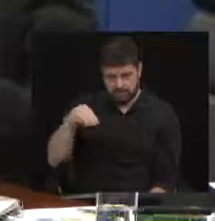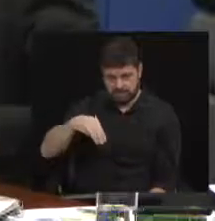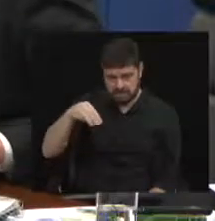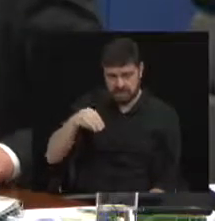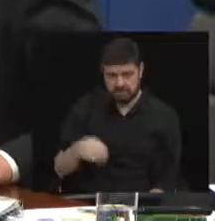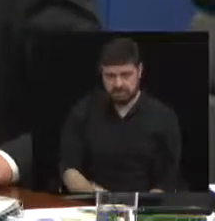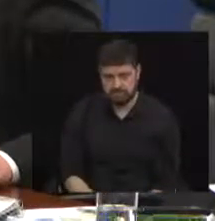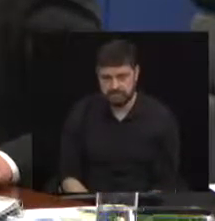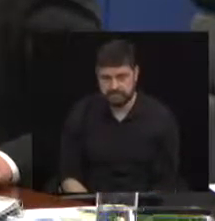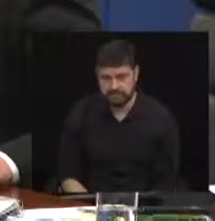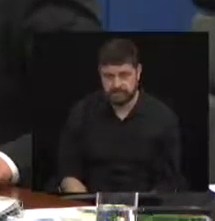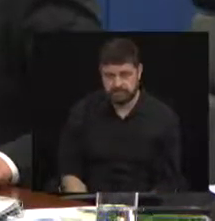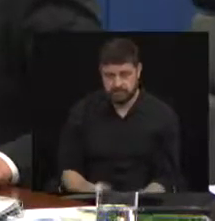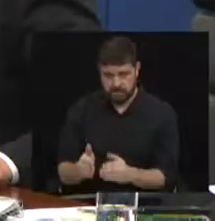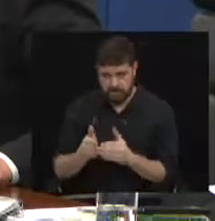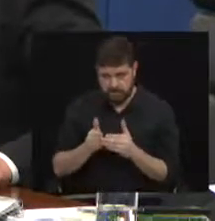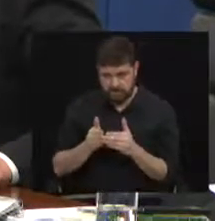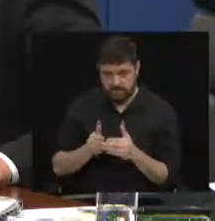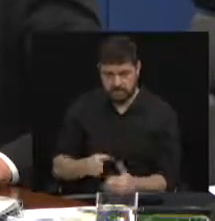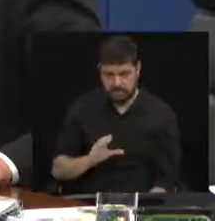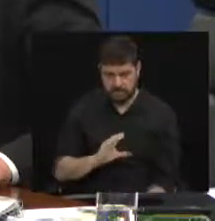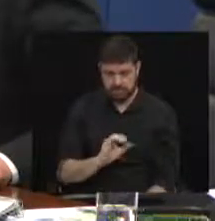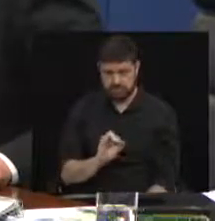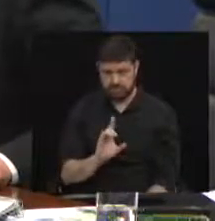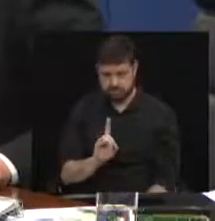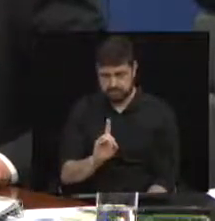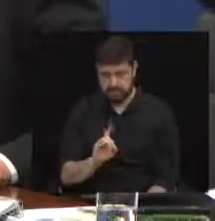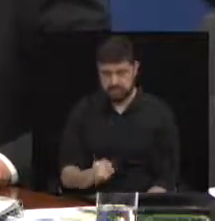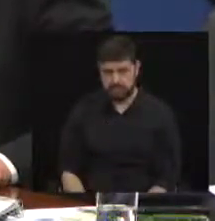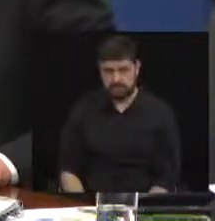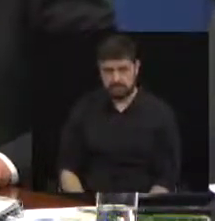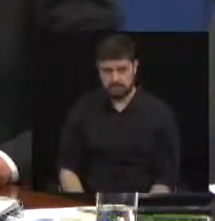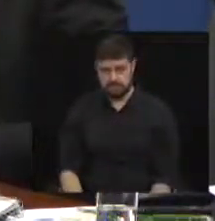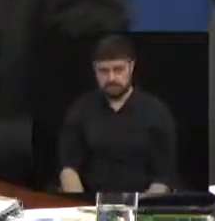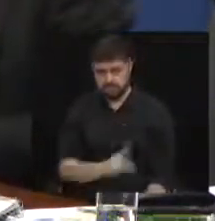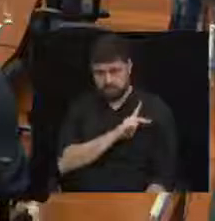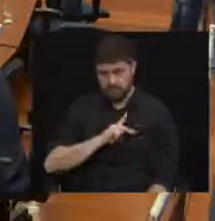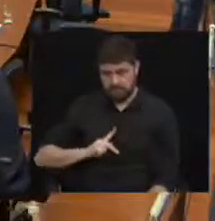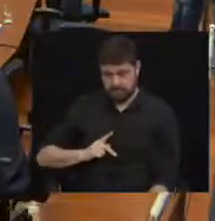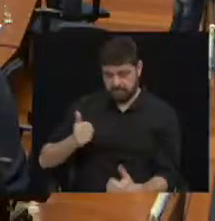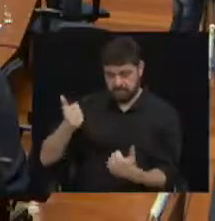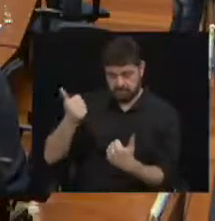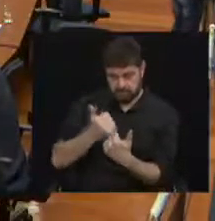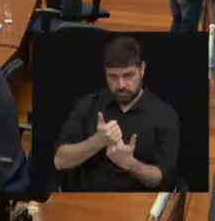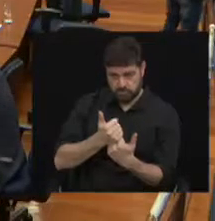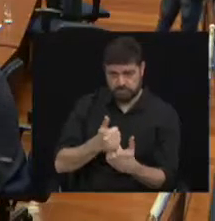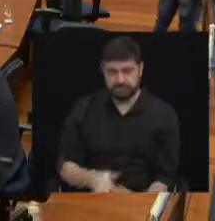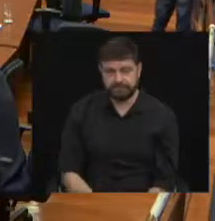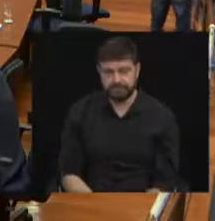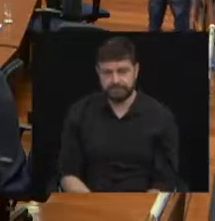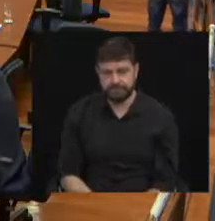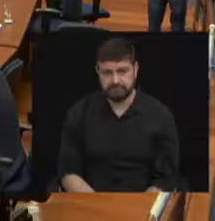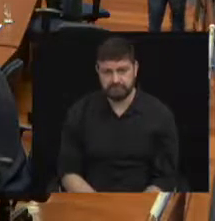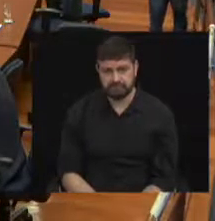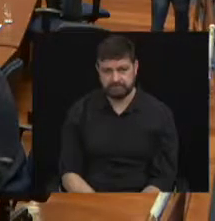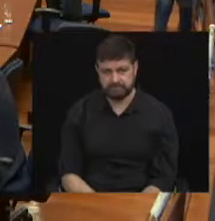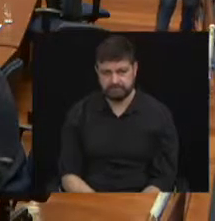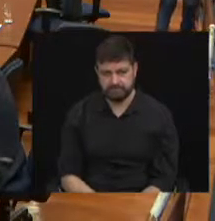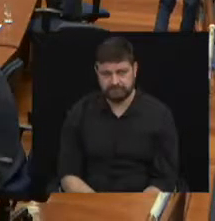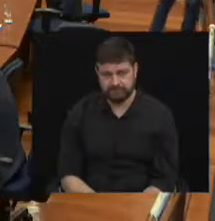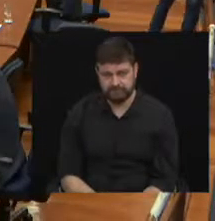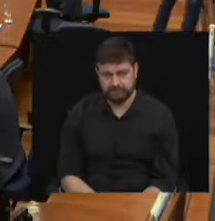diploma de mérito médico Dr. Roberto Maia Rocha Brito a doutora Elisângela Neto Ribeiro Chaves.